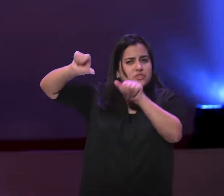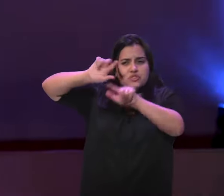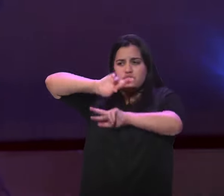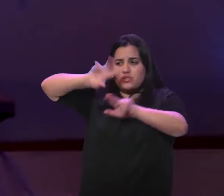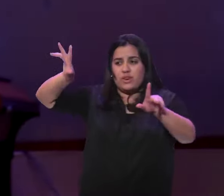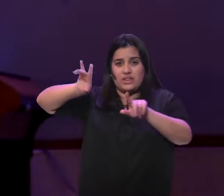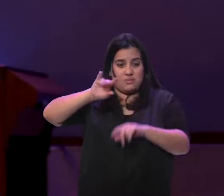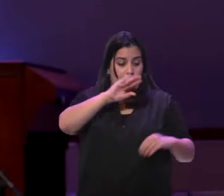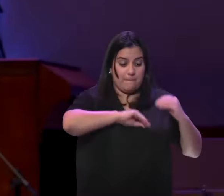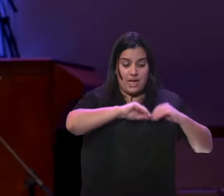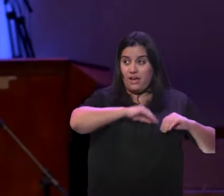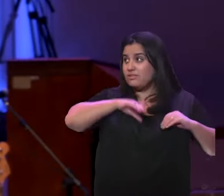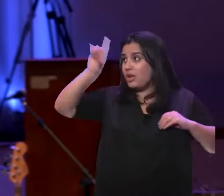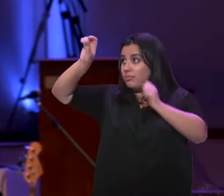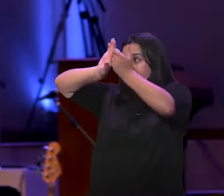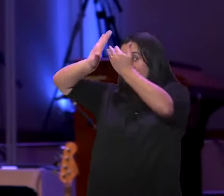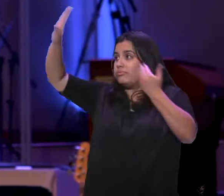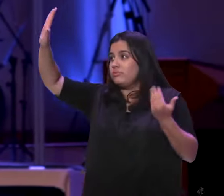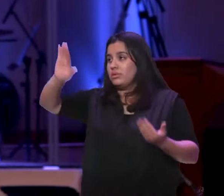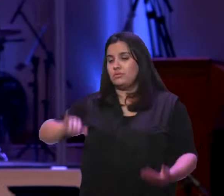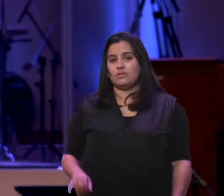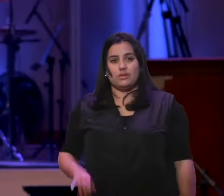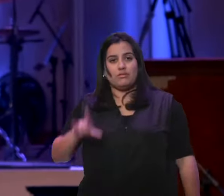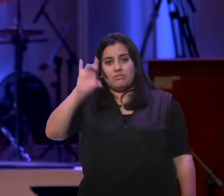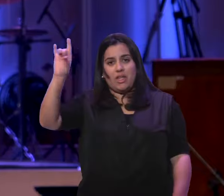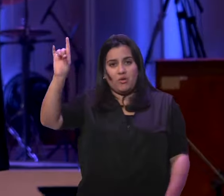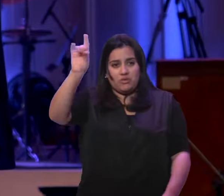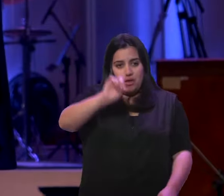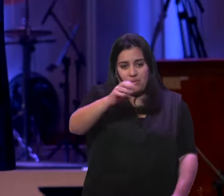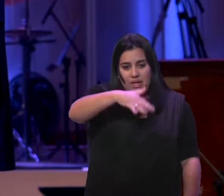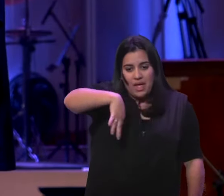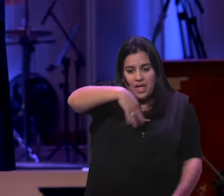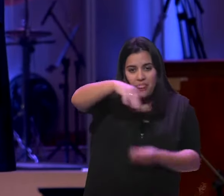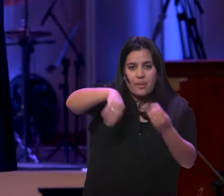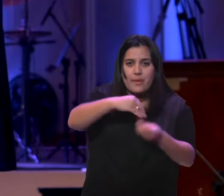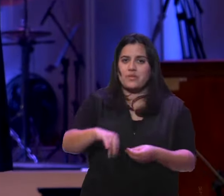separado do pecado, ele não está aqui nessa bagunça.